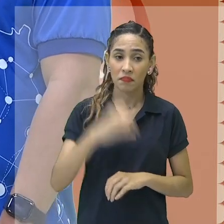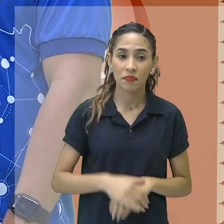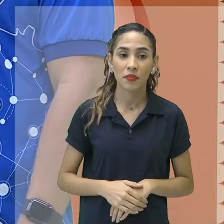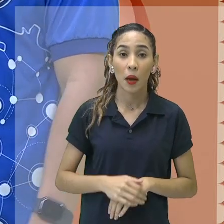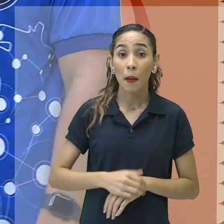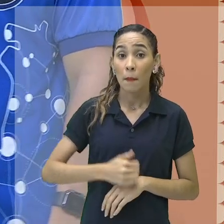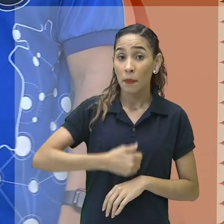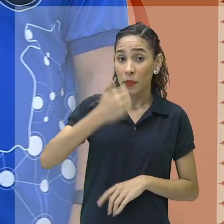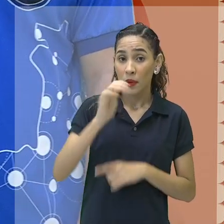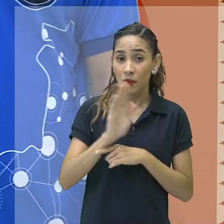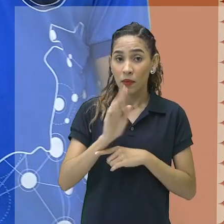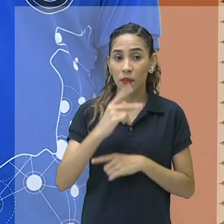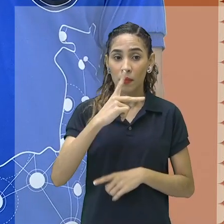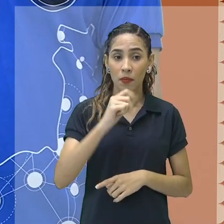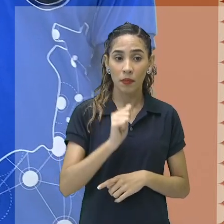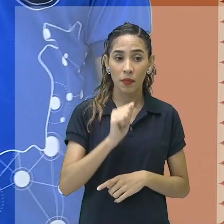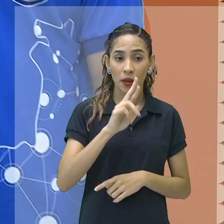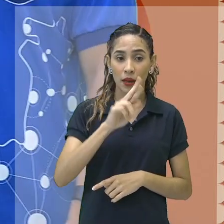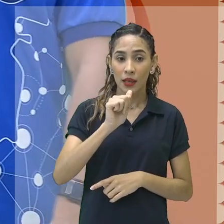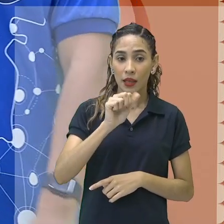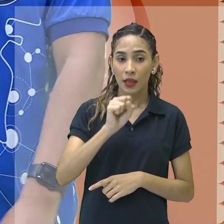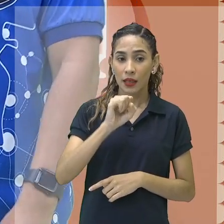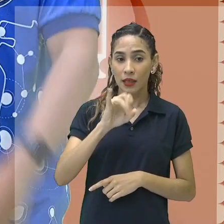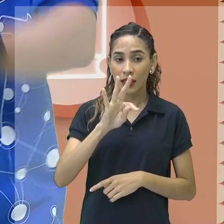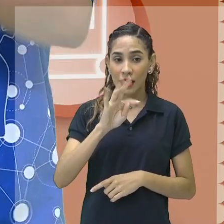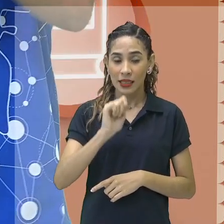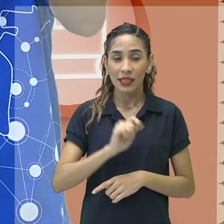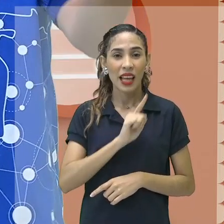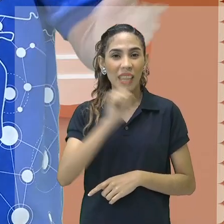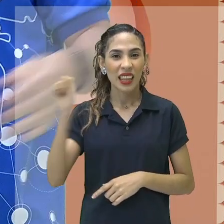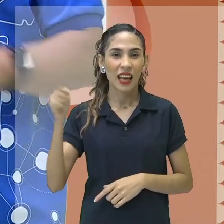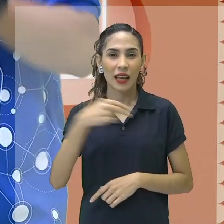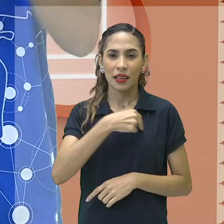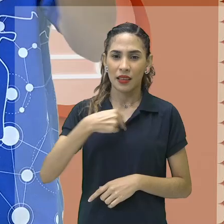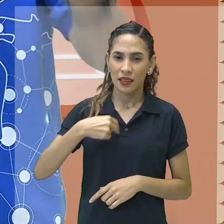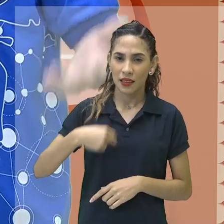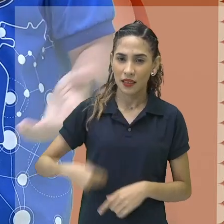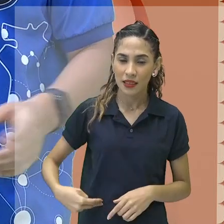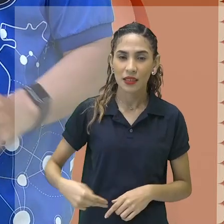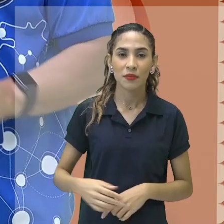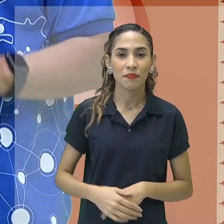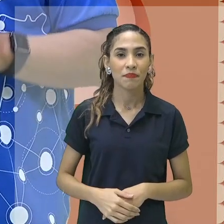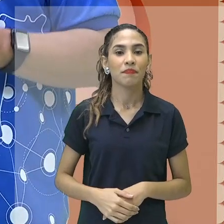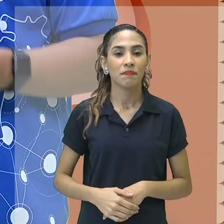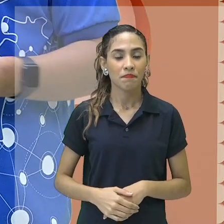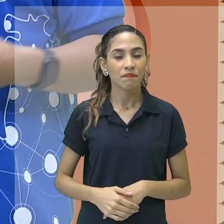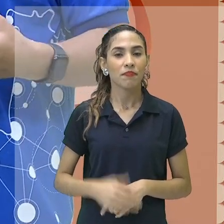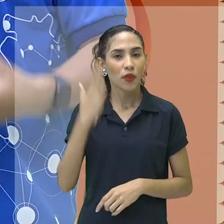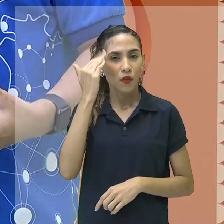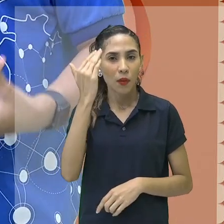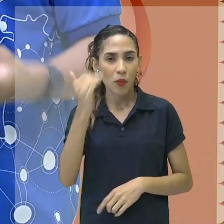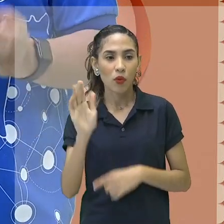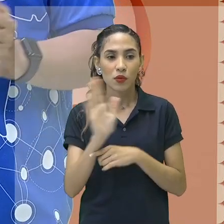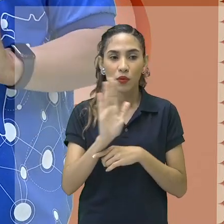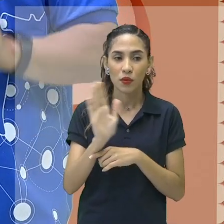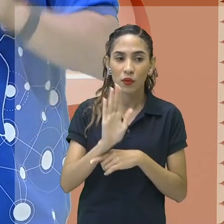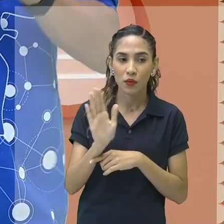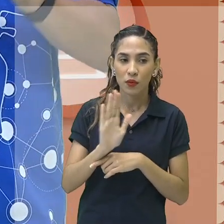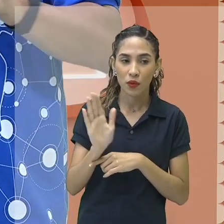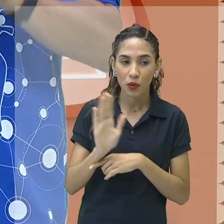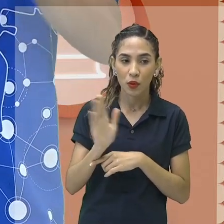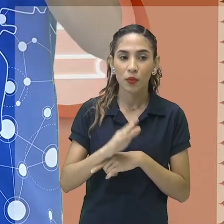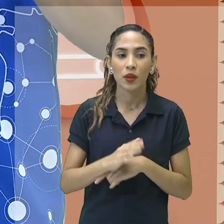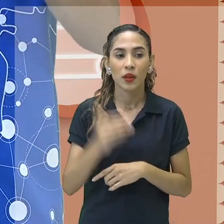sugestão é o filme Parasita, um filme do Bong Joon-ho, lá da Coreia do Sul, um filme premiadíssimo, ganhou Oscar de melhor filme, que fala sobre uma família que